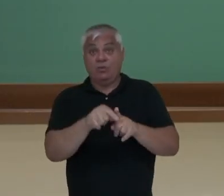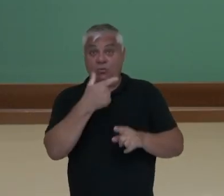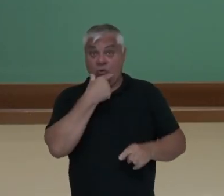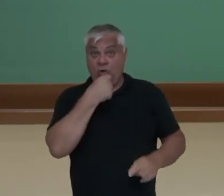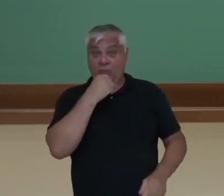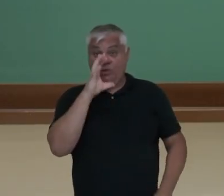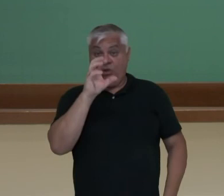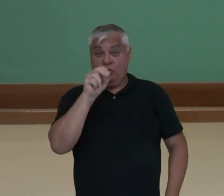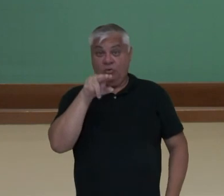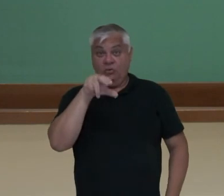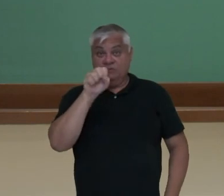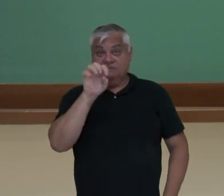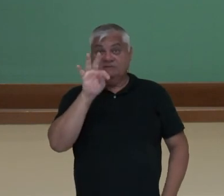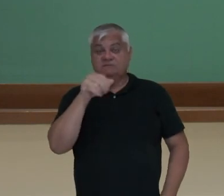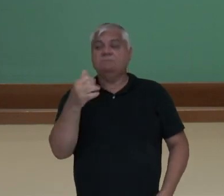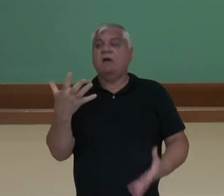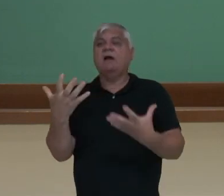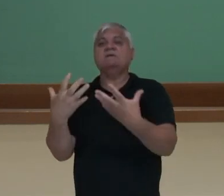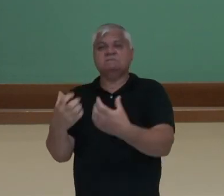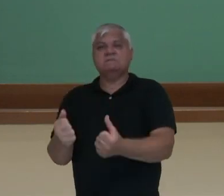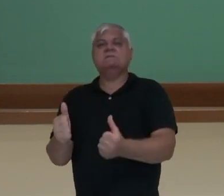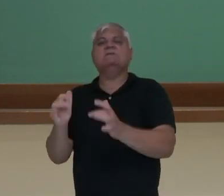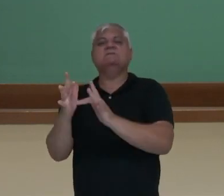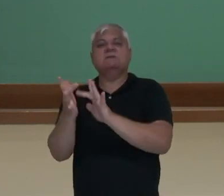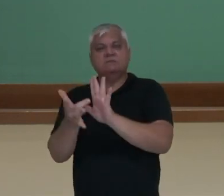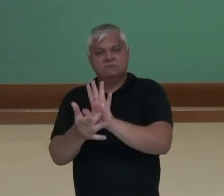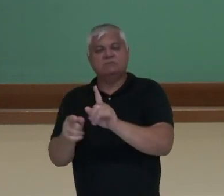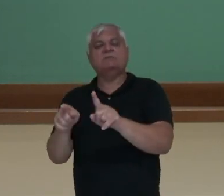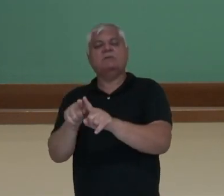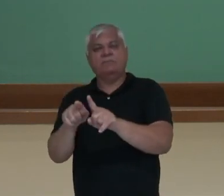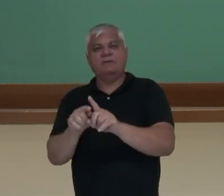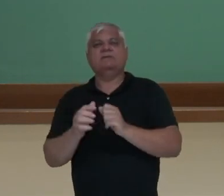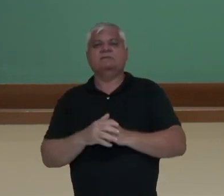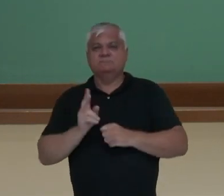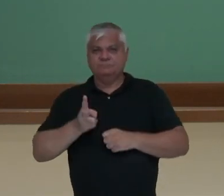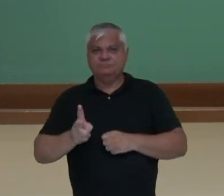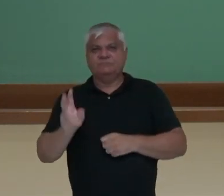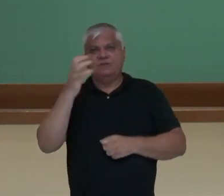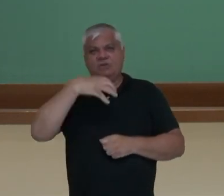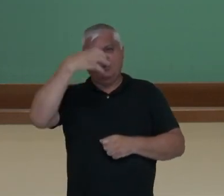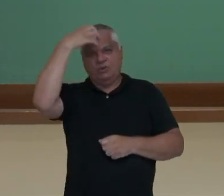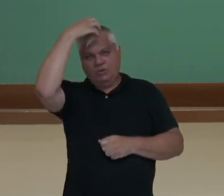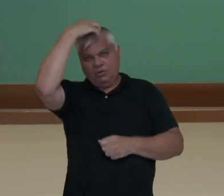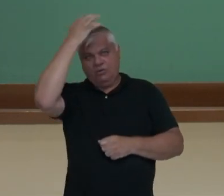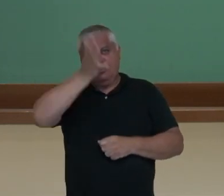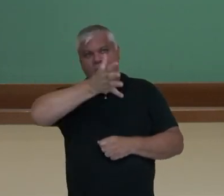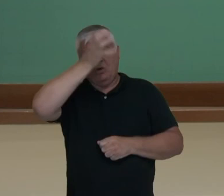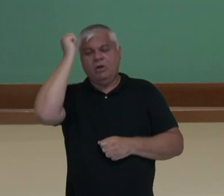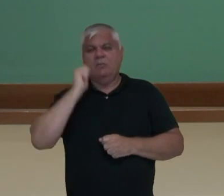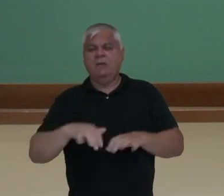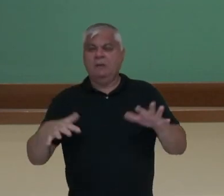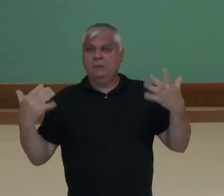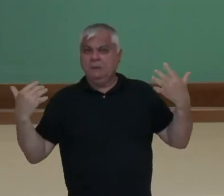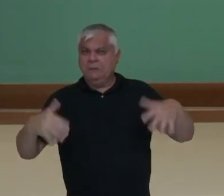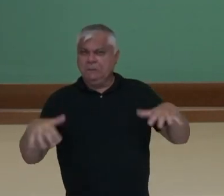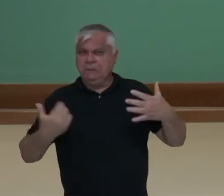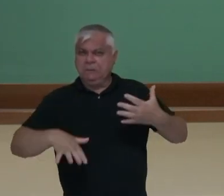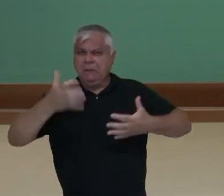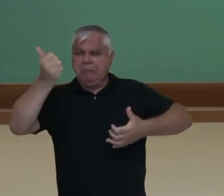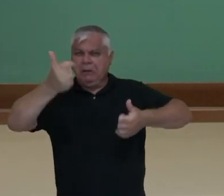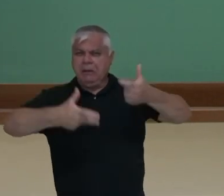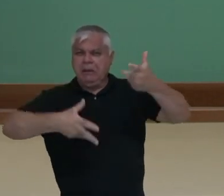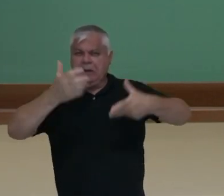primeiro imperador cristão católico do Império Romano. Pessoal, quanta coisa, né? Falamos sobre